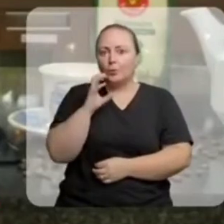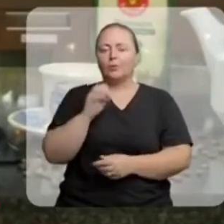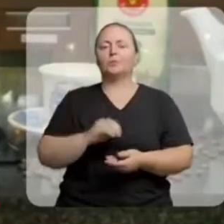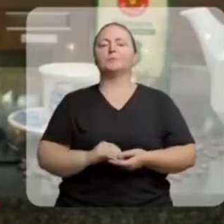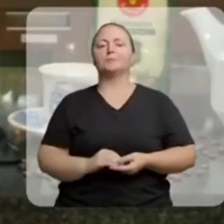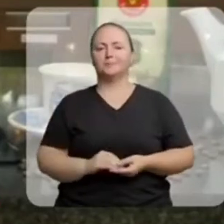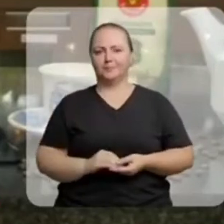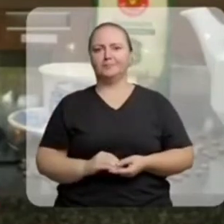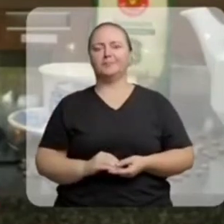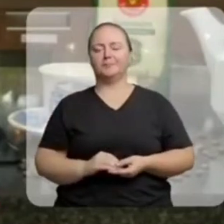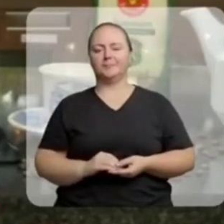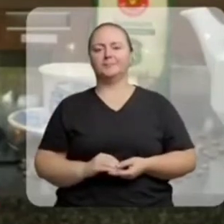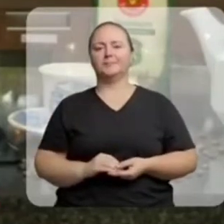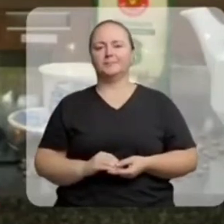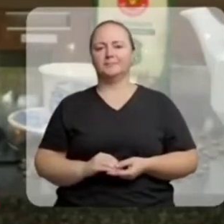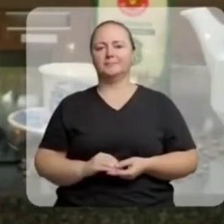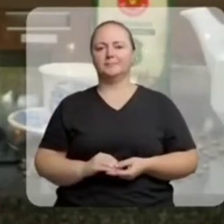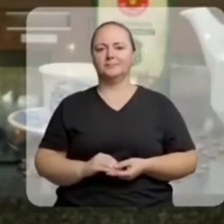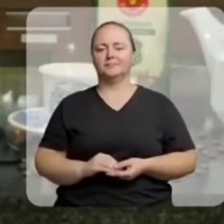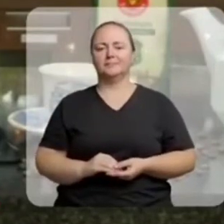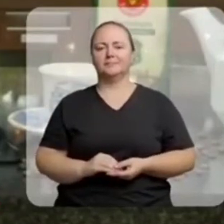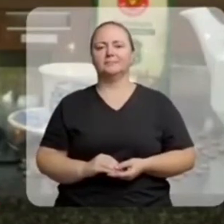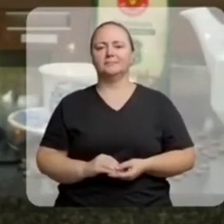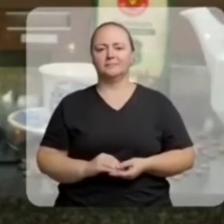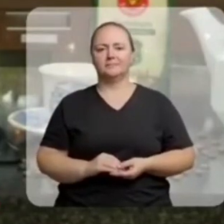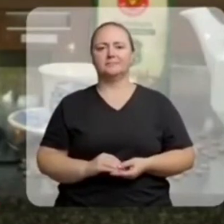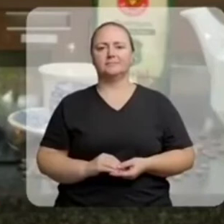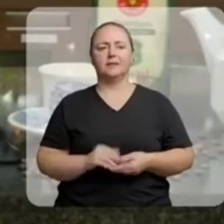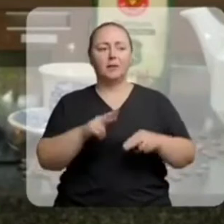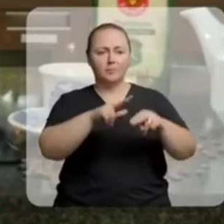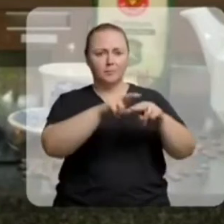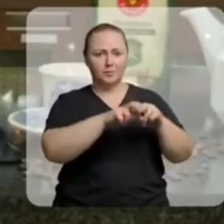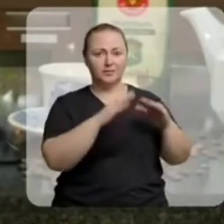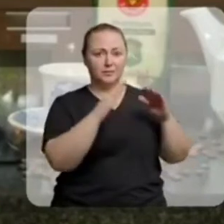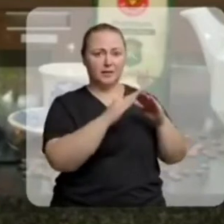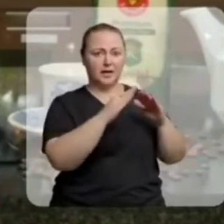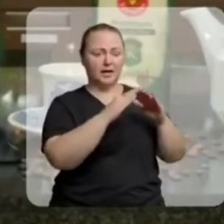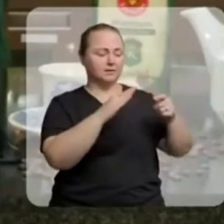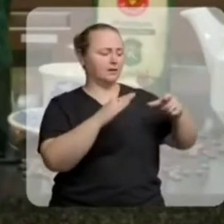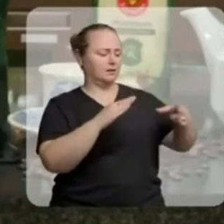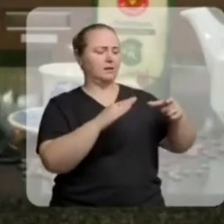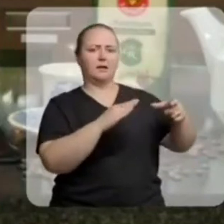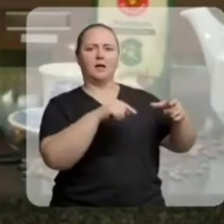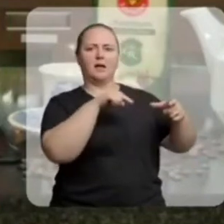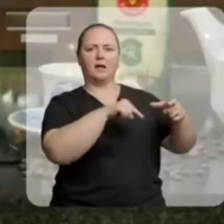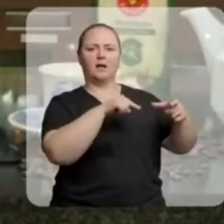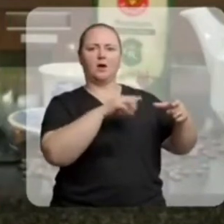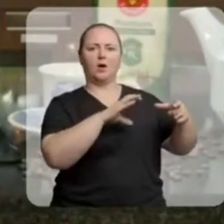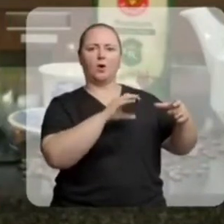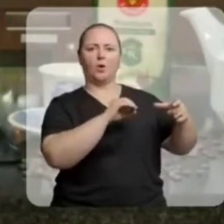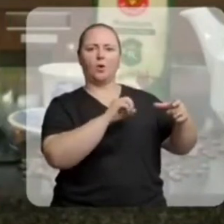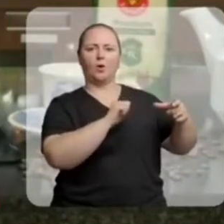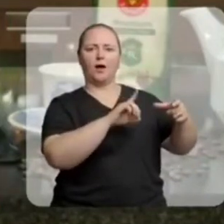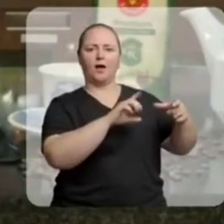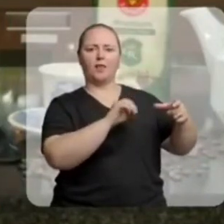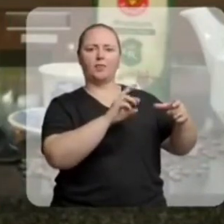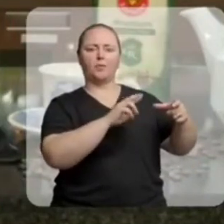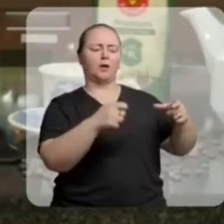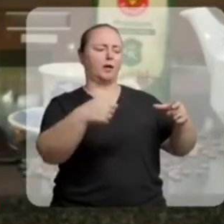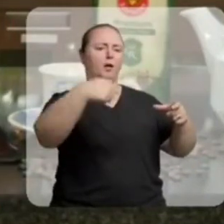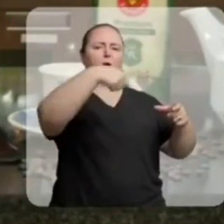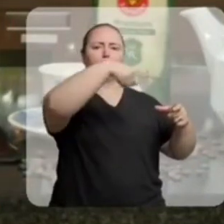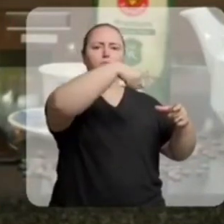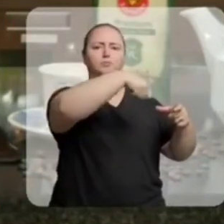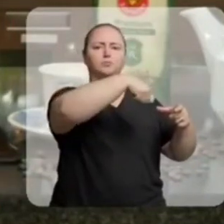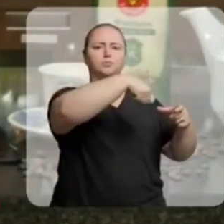no filtro de pano, é tão escuro. Exatamente. Legal. Esse daqui já é o café que eu mais gosto. Um pouquinho mais. Quer